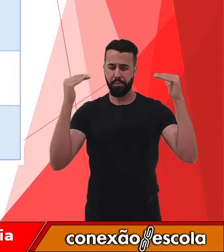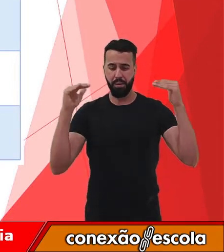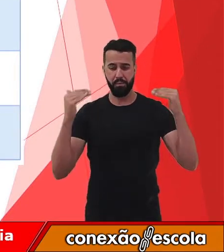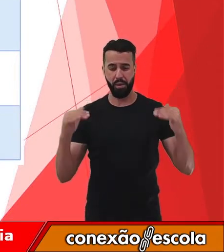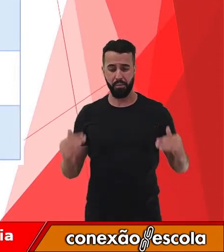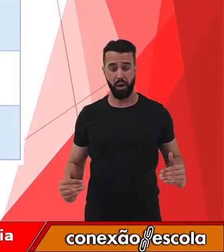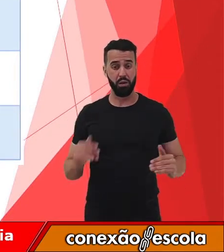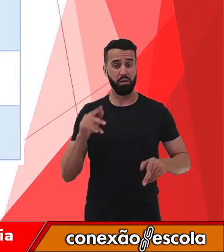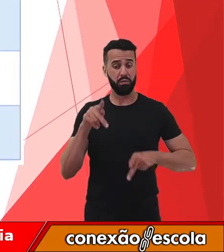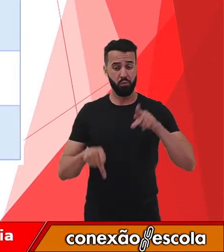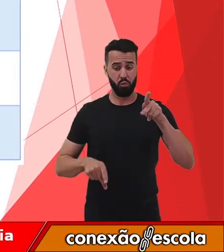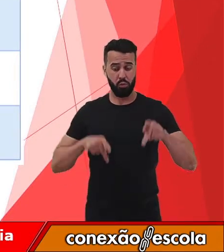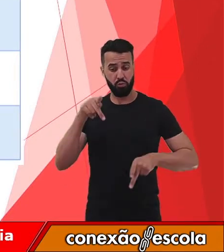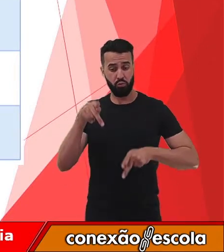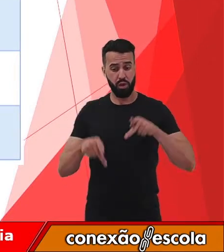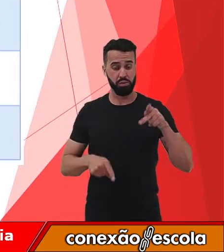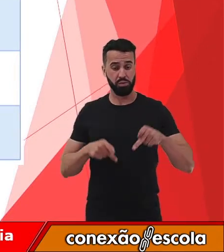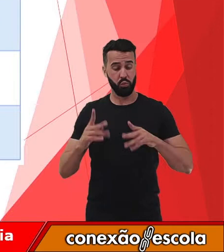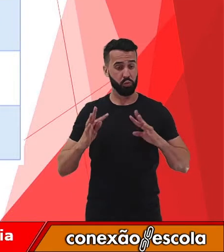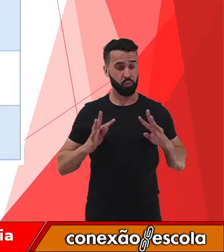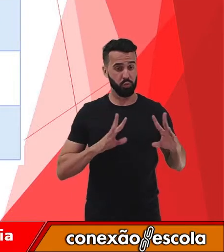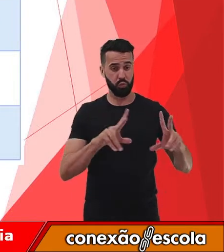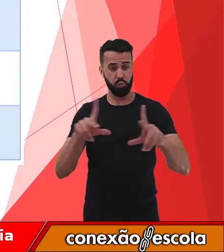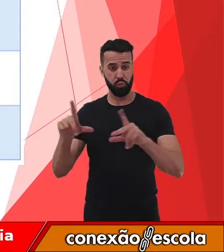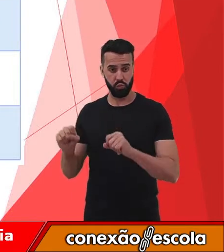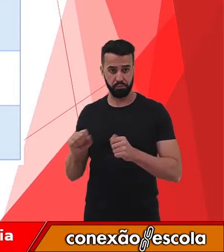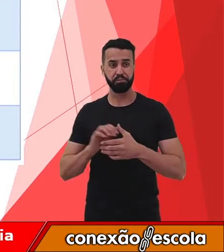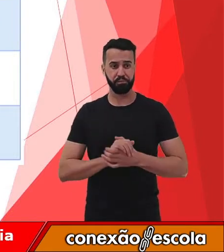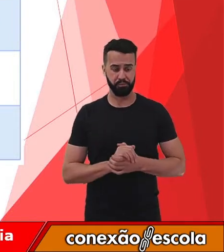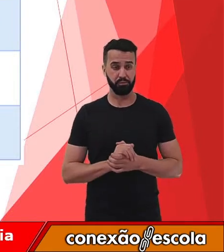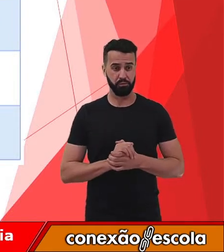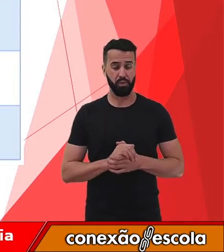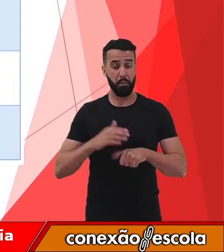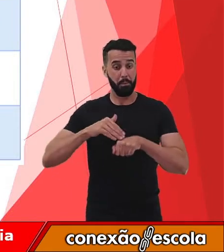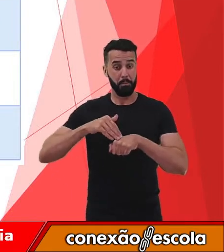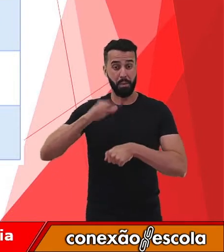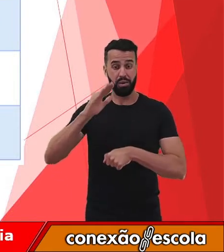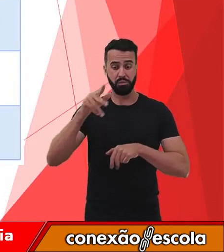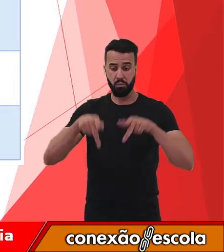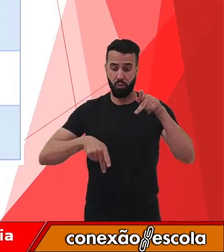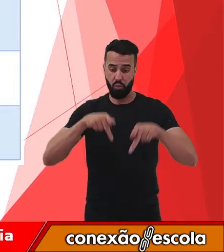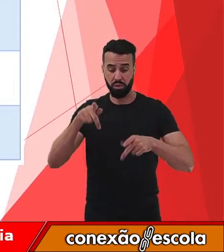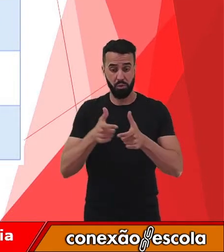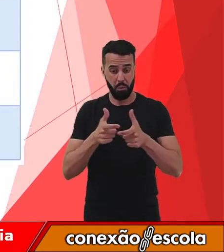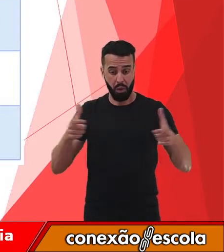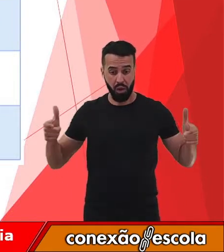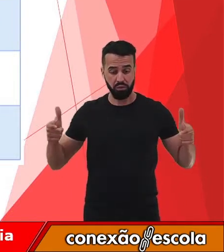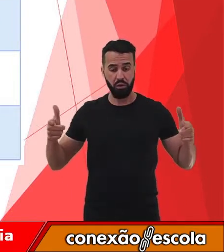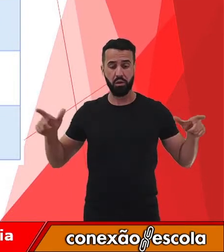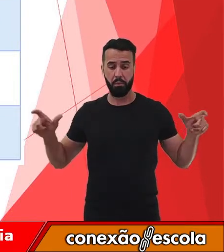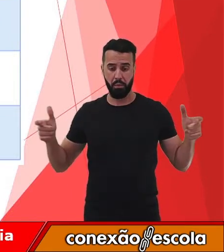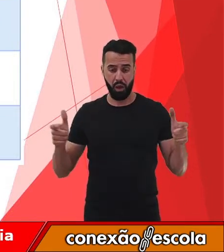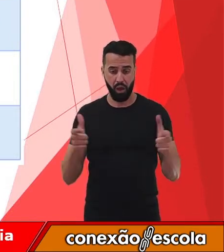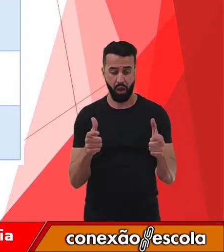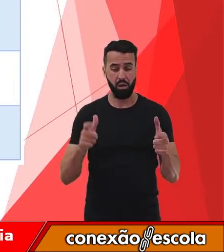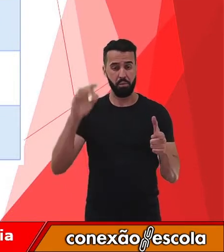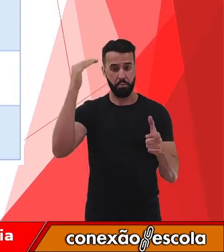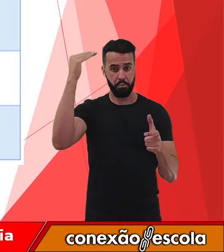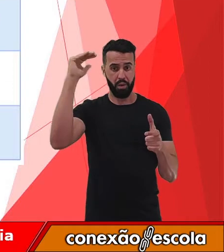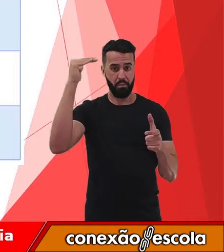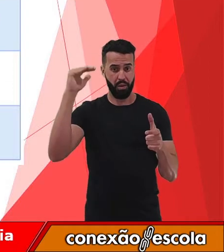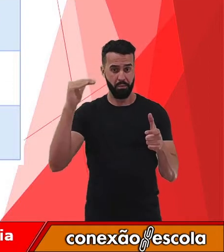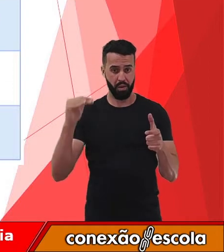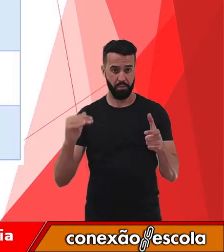com a população absoluta. Nós vamos da mais populosa em primeiro lugar até a menos populosa, ocupando ali